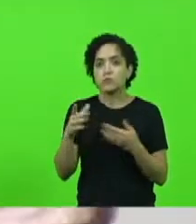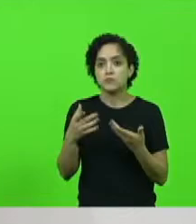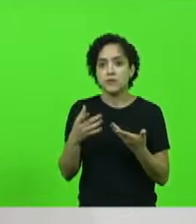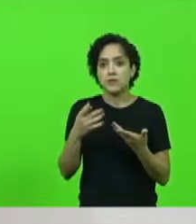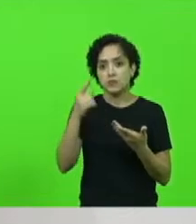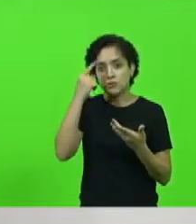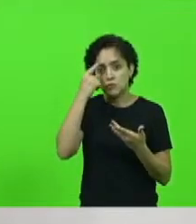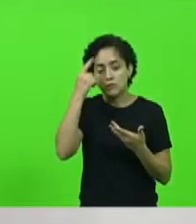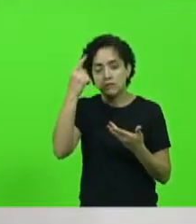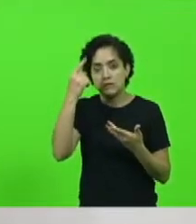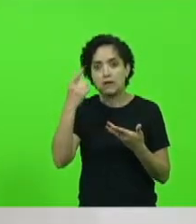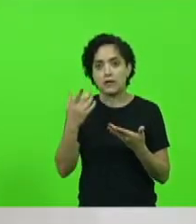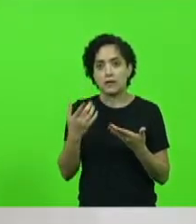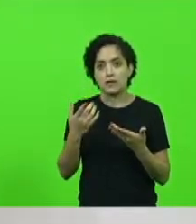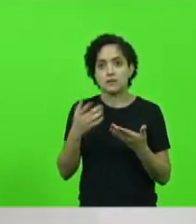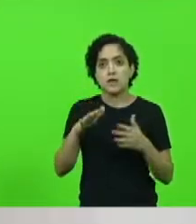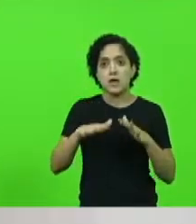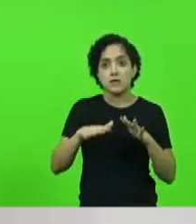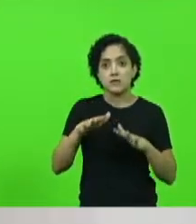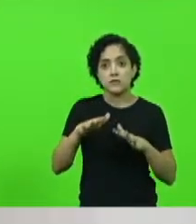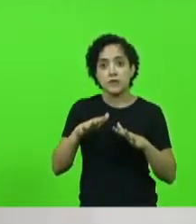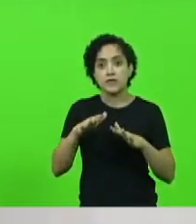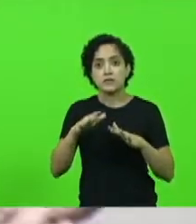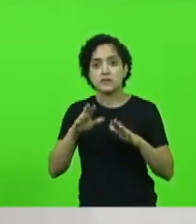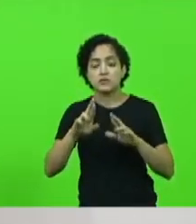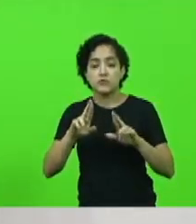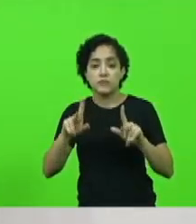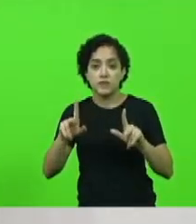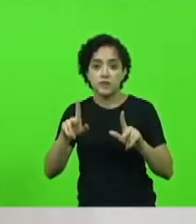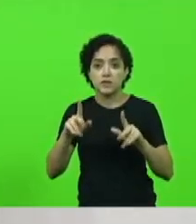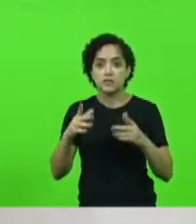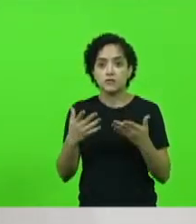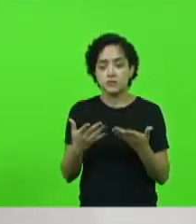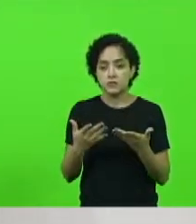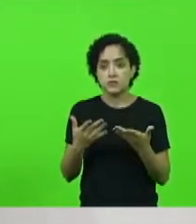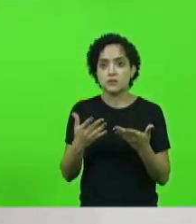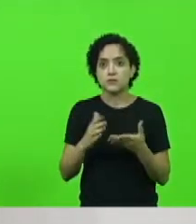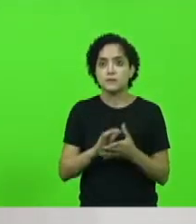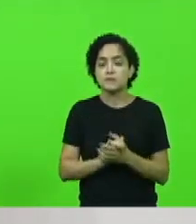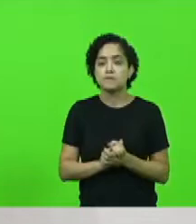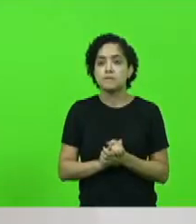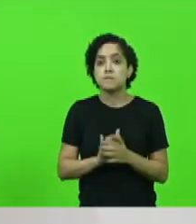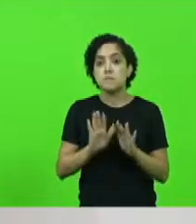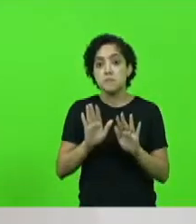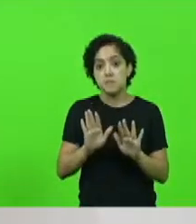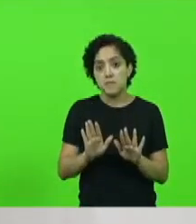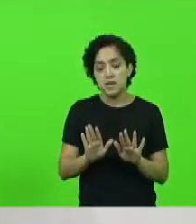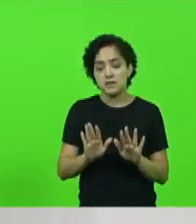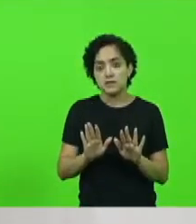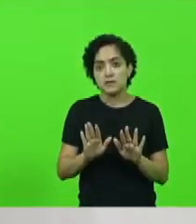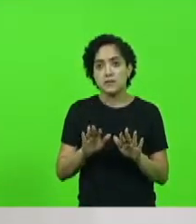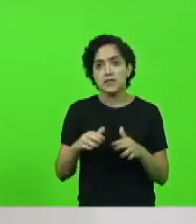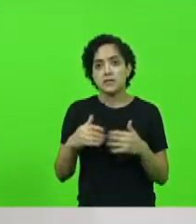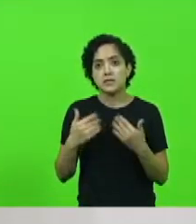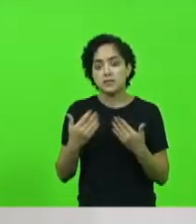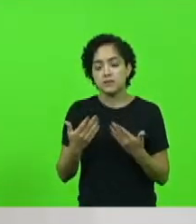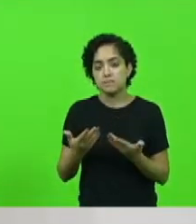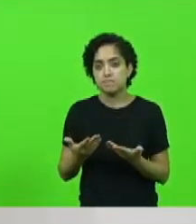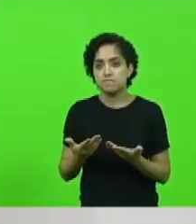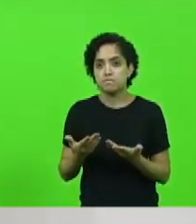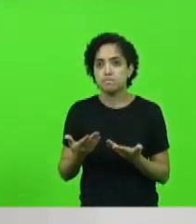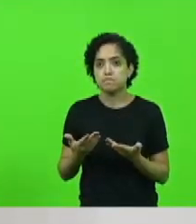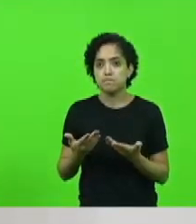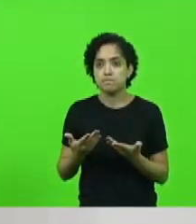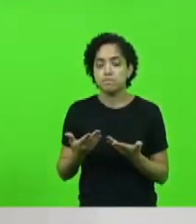com pensamentos divergentes, com bandeiras divergentes, mas que a gente tem